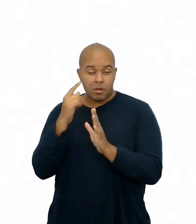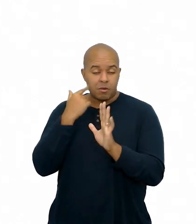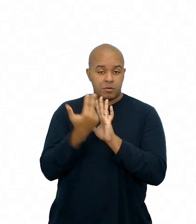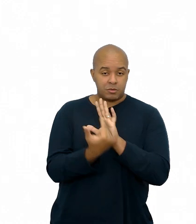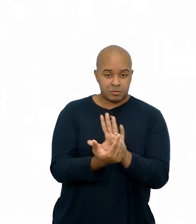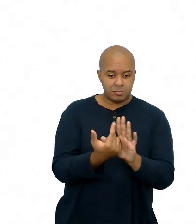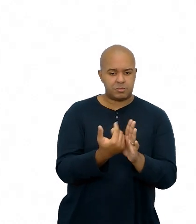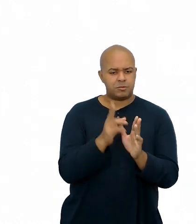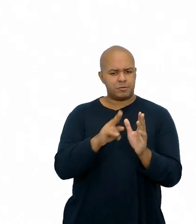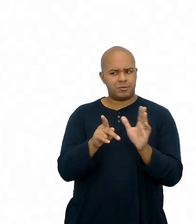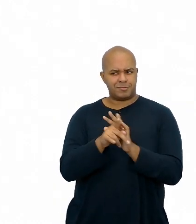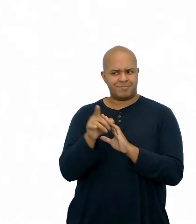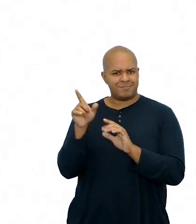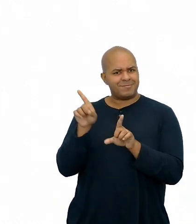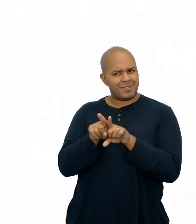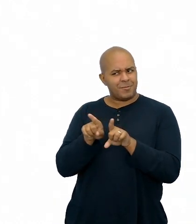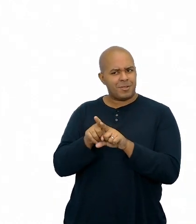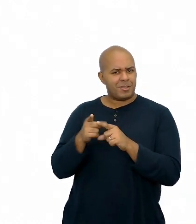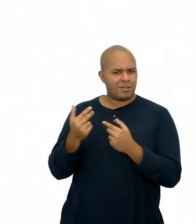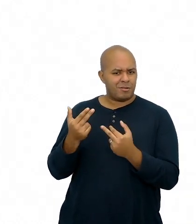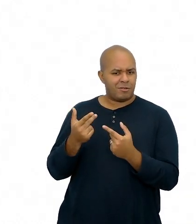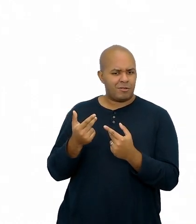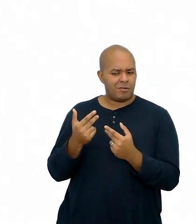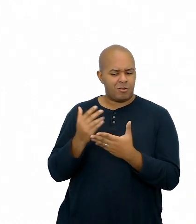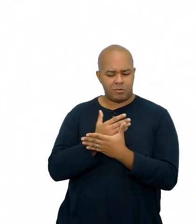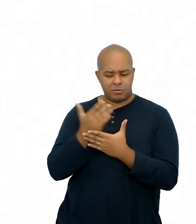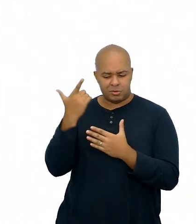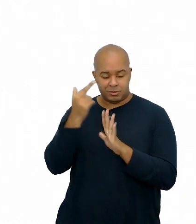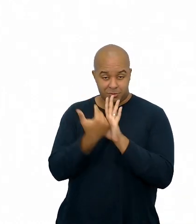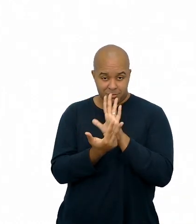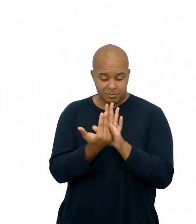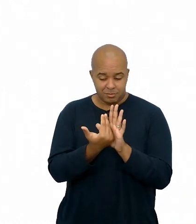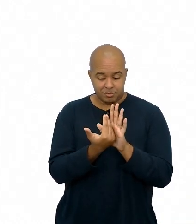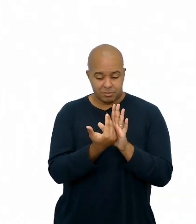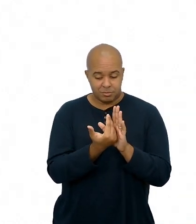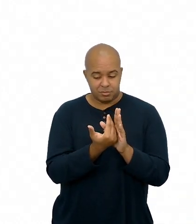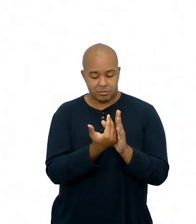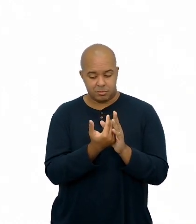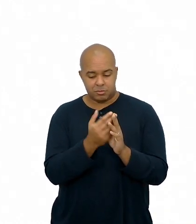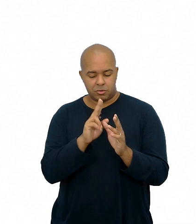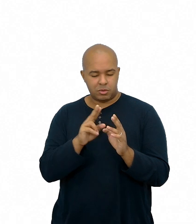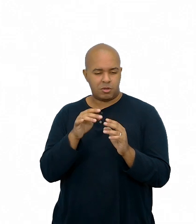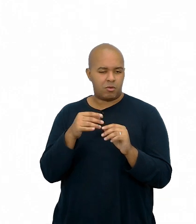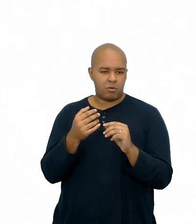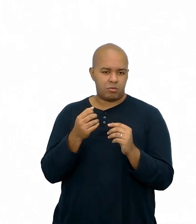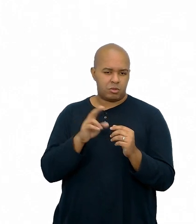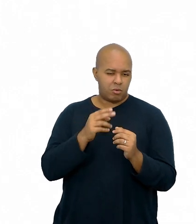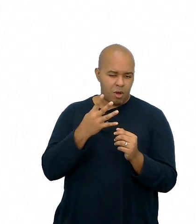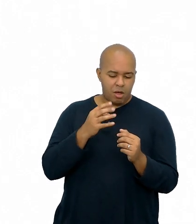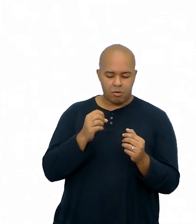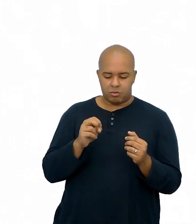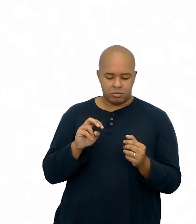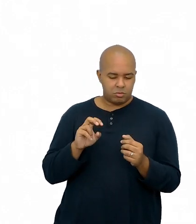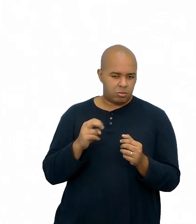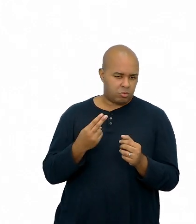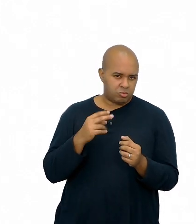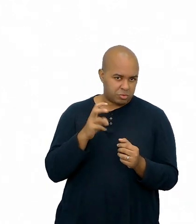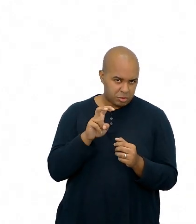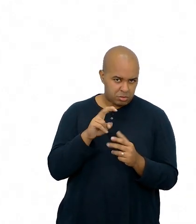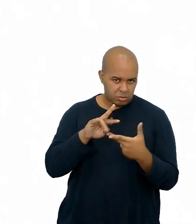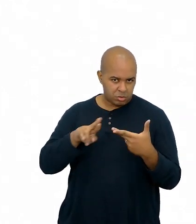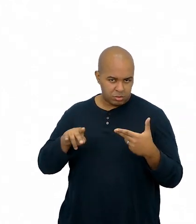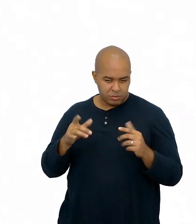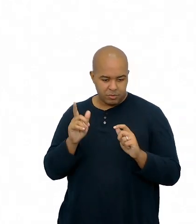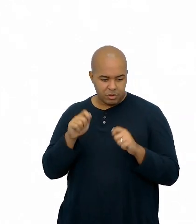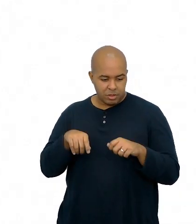pictóricas, utilizando também outras figuras, né? Com 4 ou 5 elementos diferentes, tá?